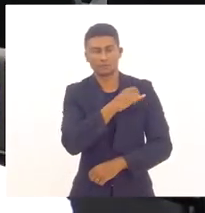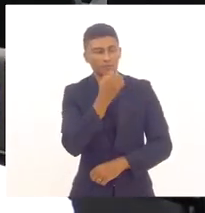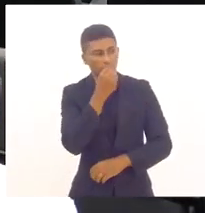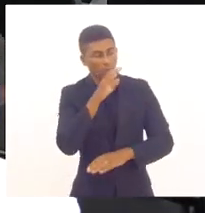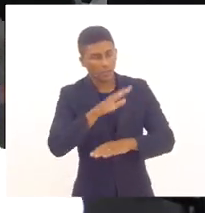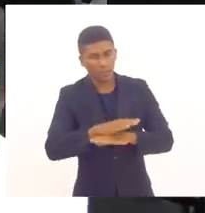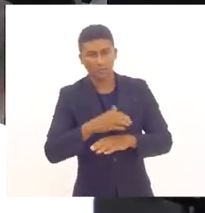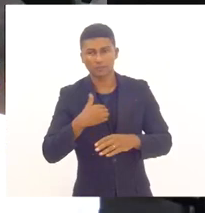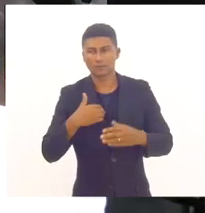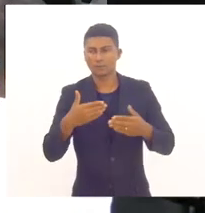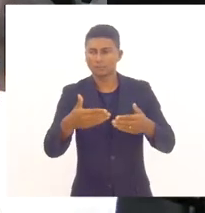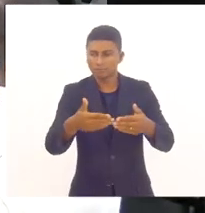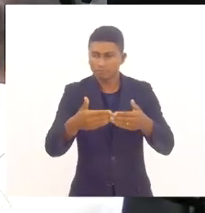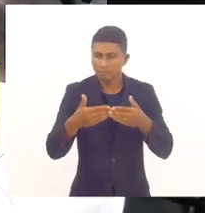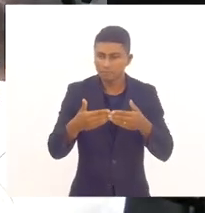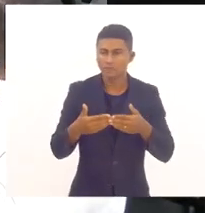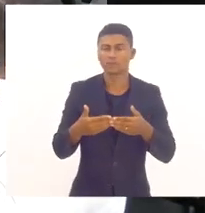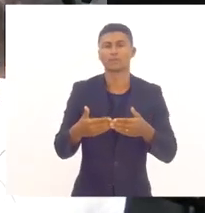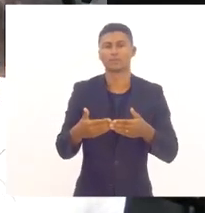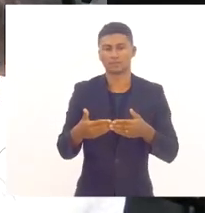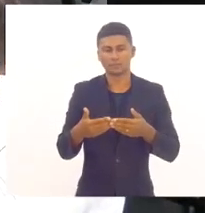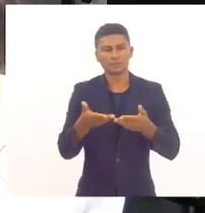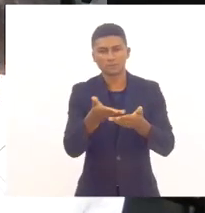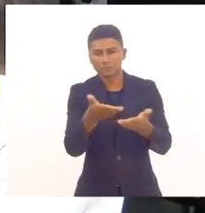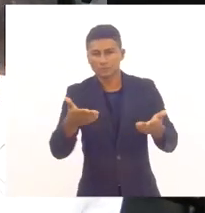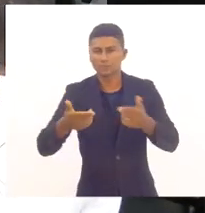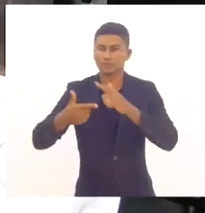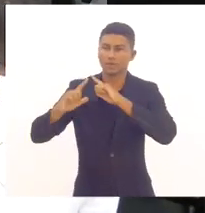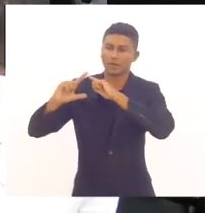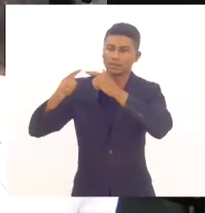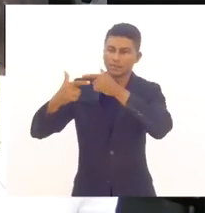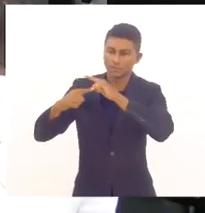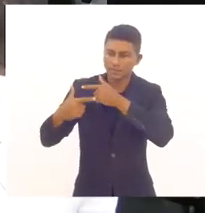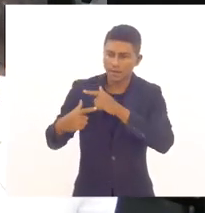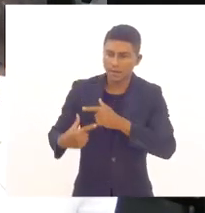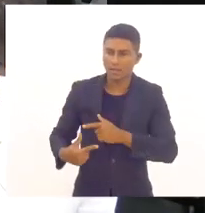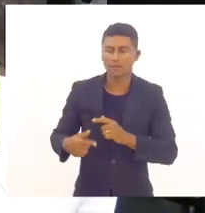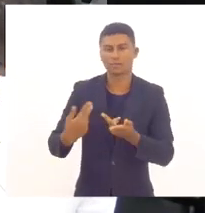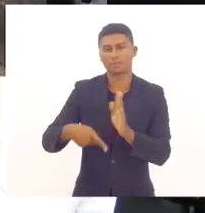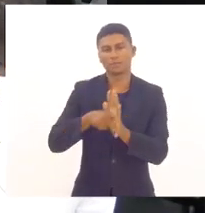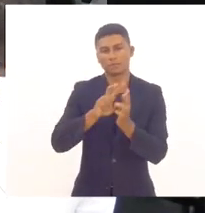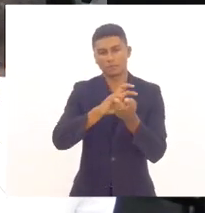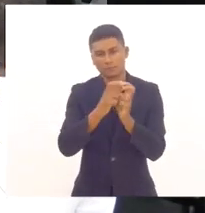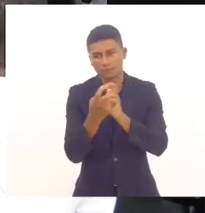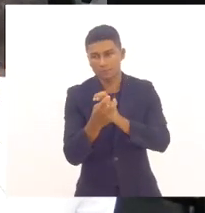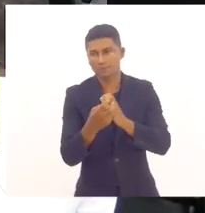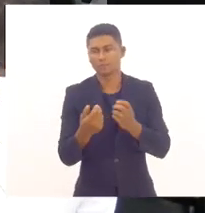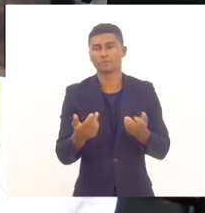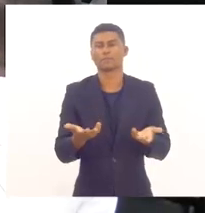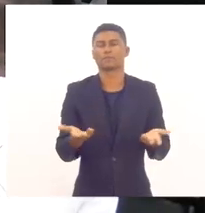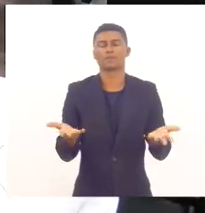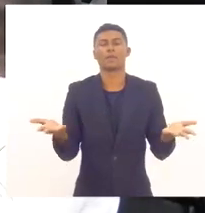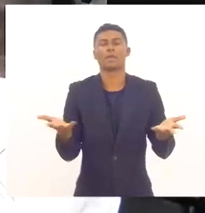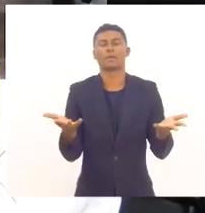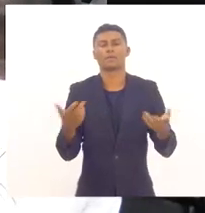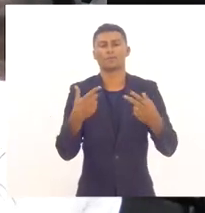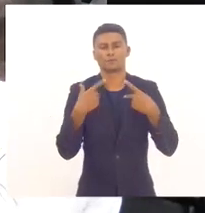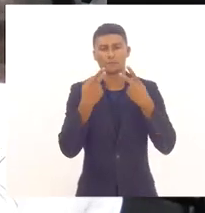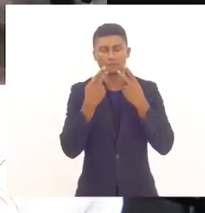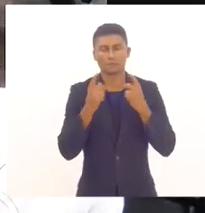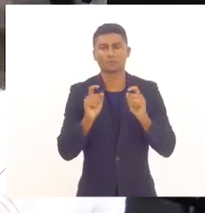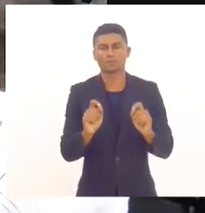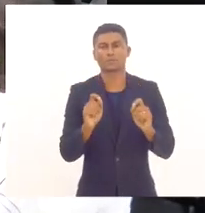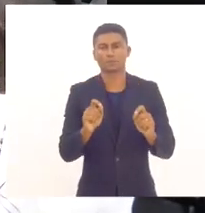toda a ancestralidade da capoeira, os mestres presentes aqui. Eu estou aqui agora para falar nesse